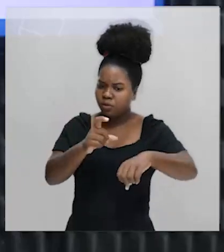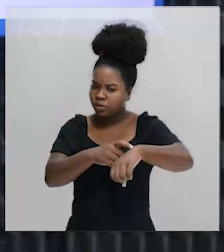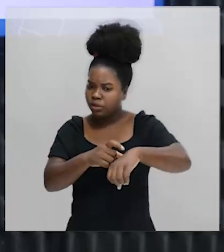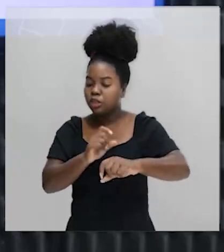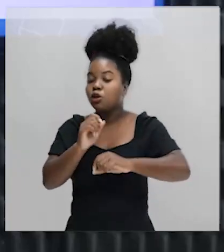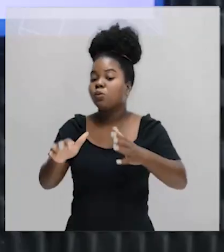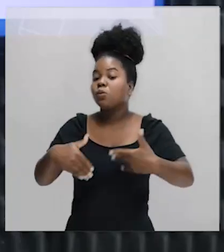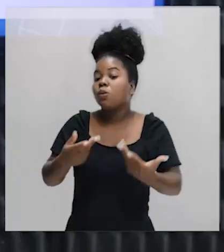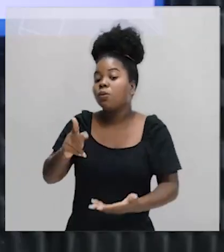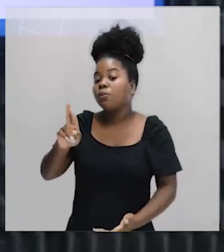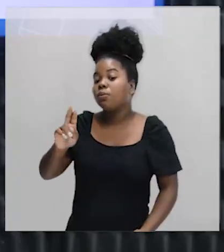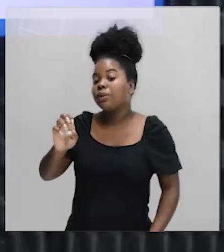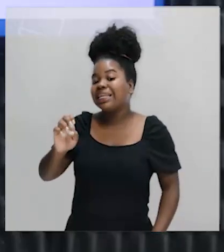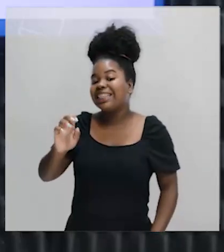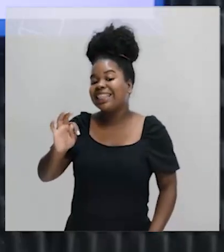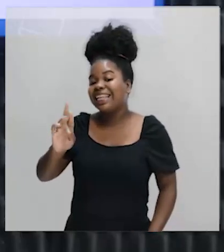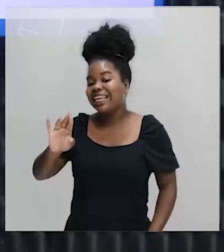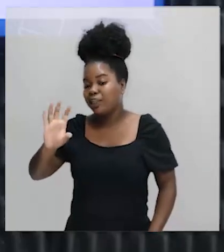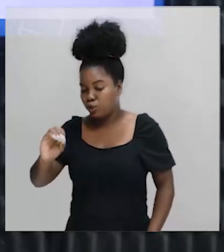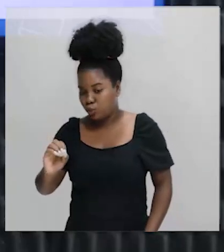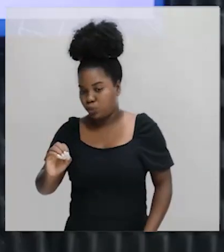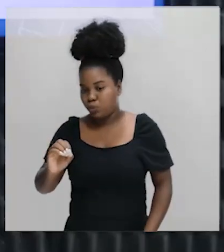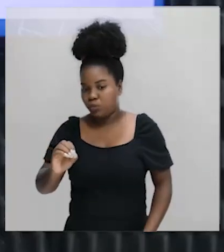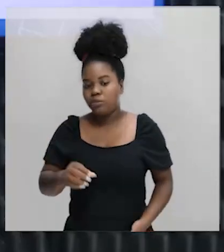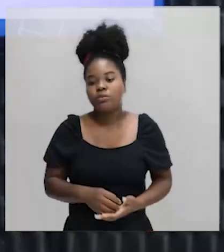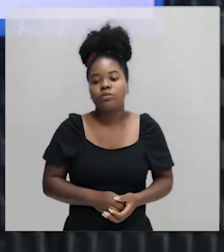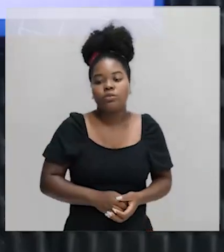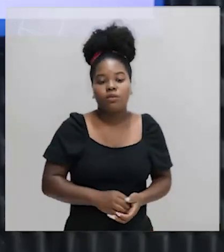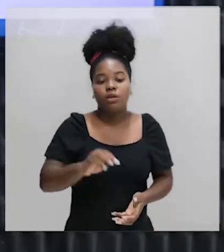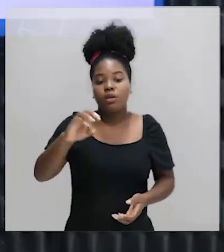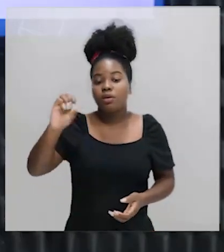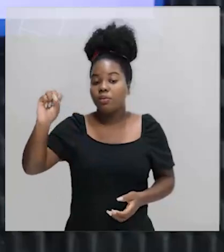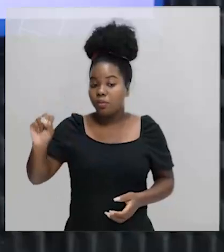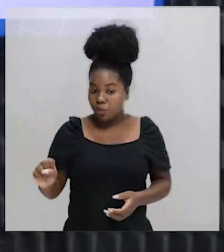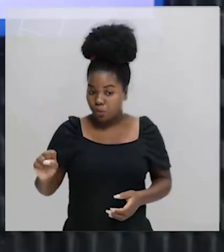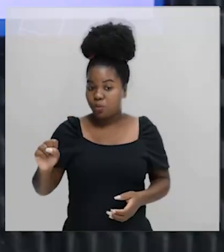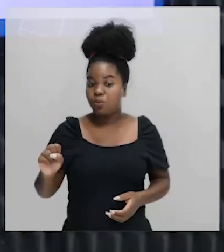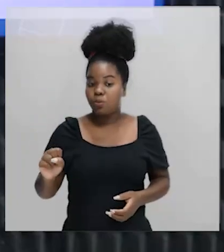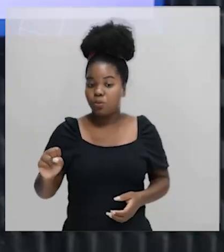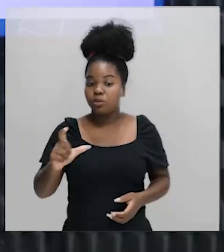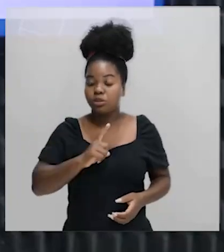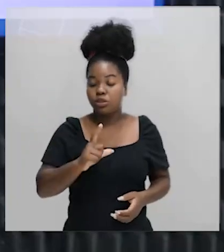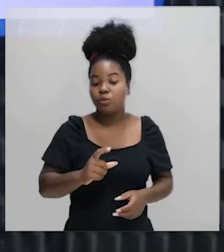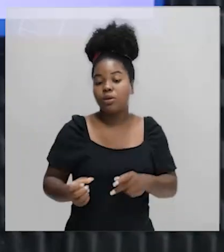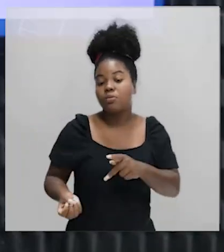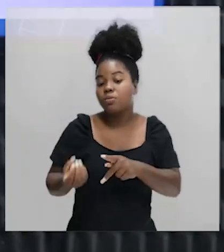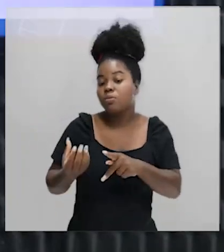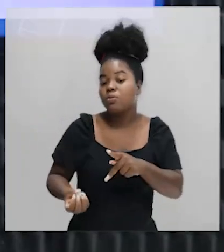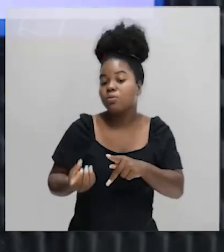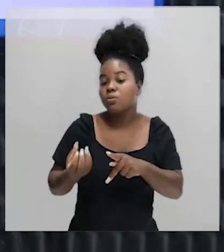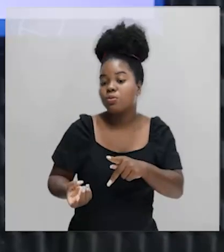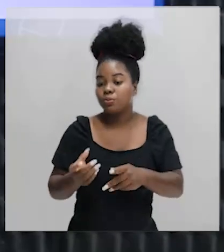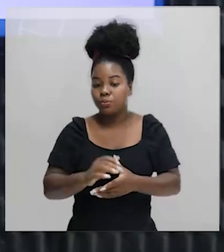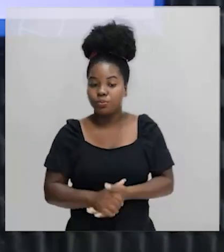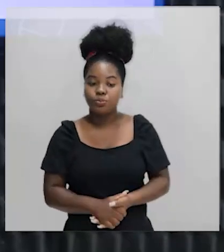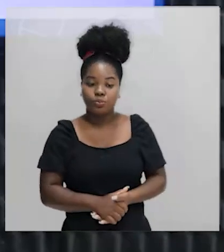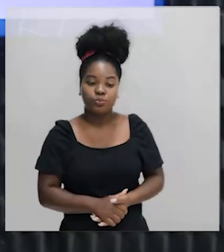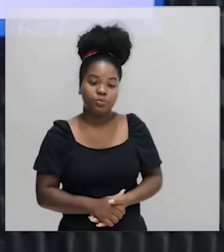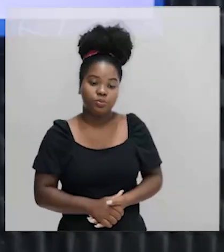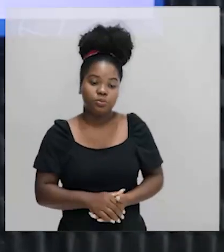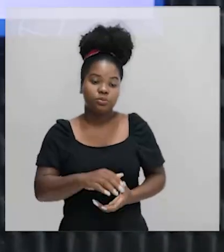modo indicativo, e o mos, a desinência do plural, indicando que está no plural.